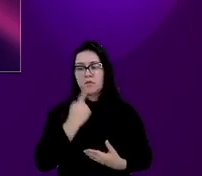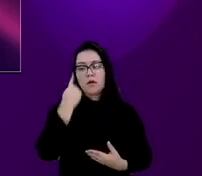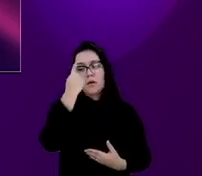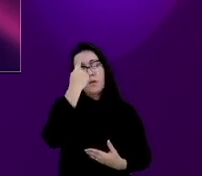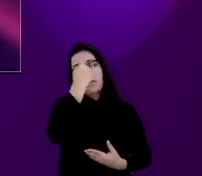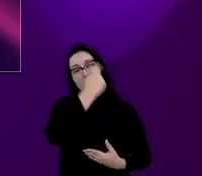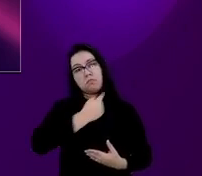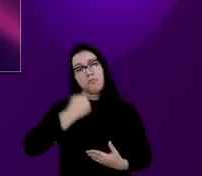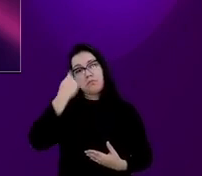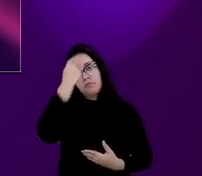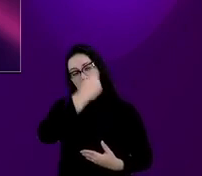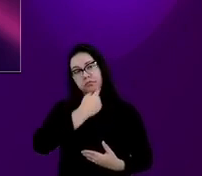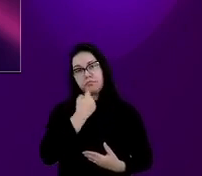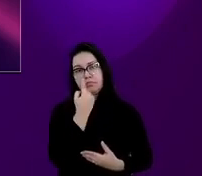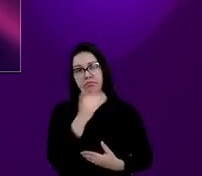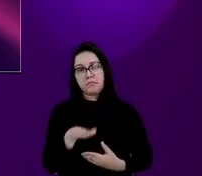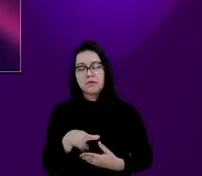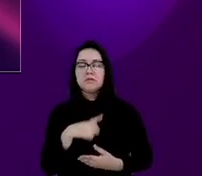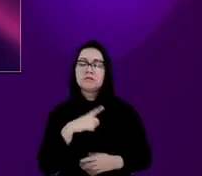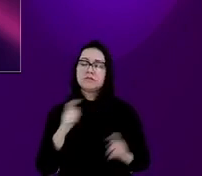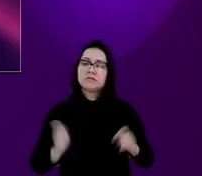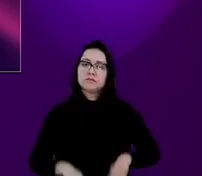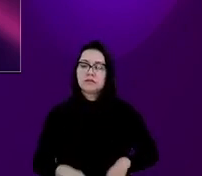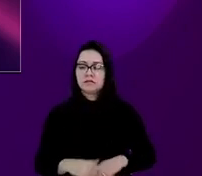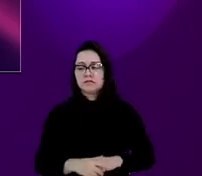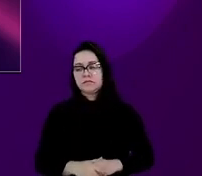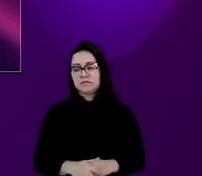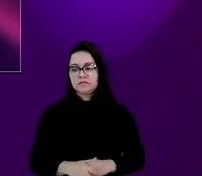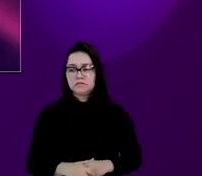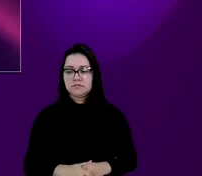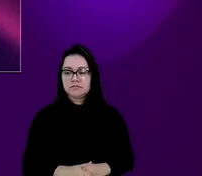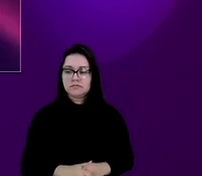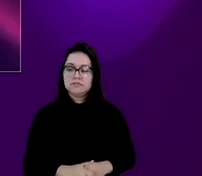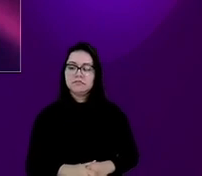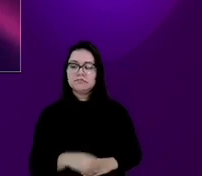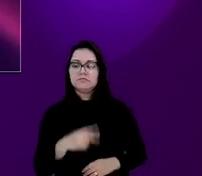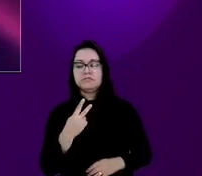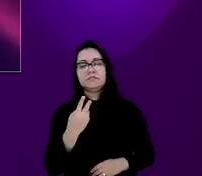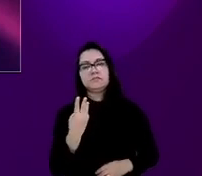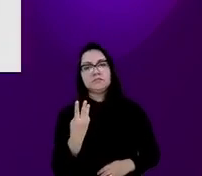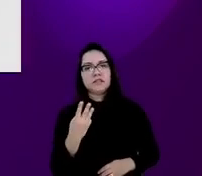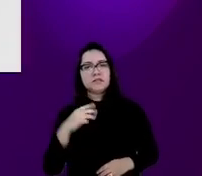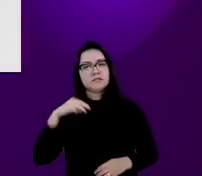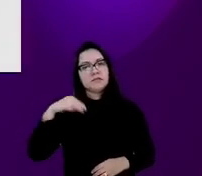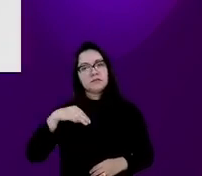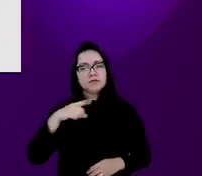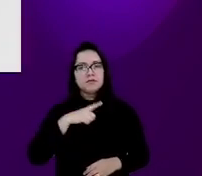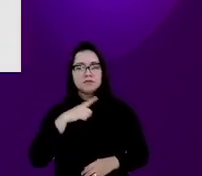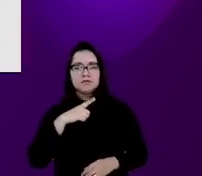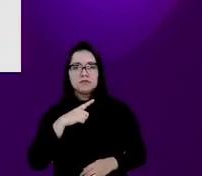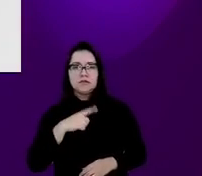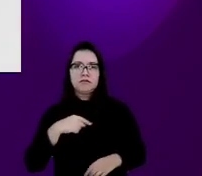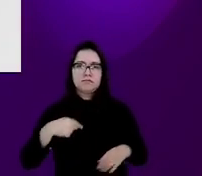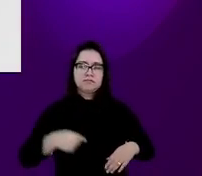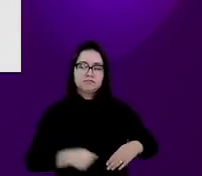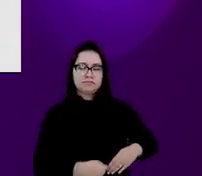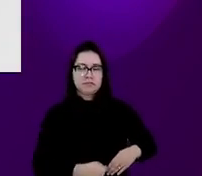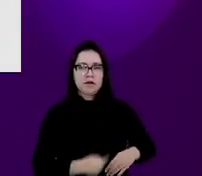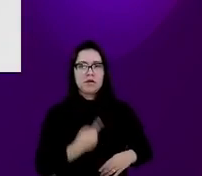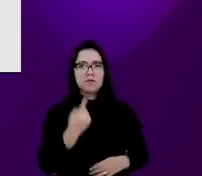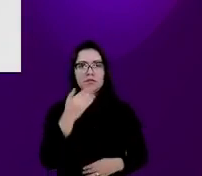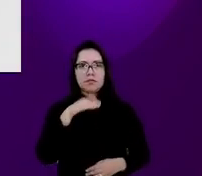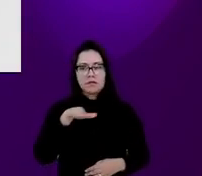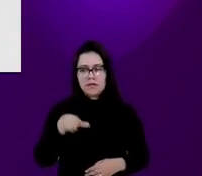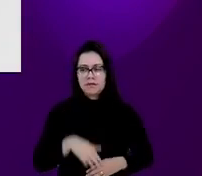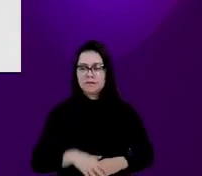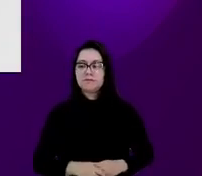gente vê ali no cantinho, no cronômetro, já tinha decorrido 23 minutos de uma perfusão de 1 hora e meia. E aí esse é o trabalho que a